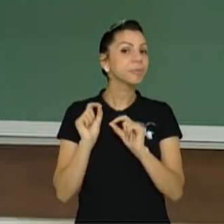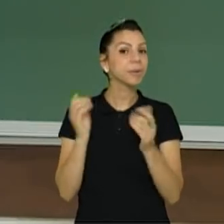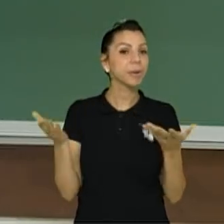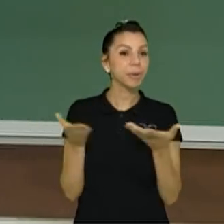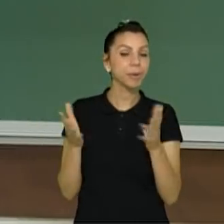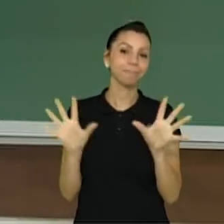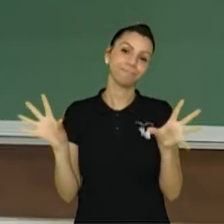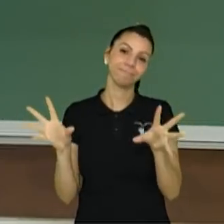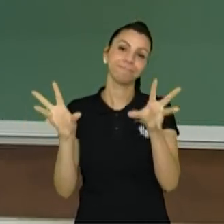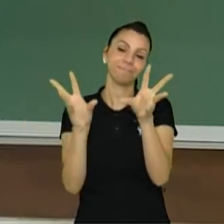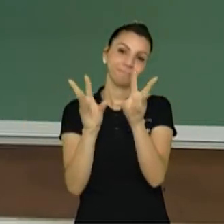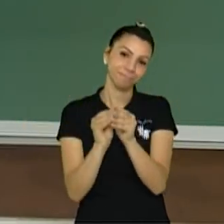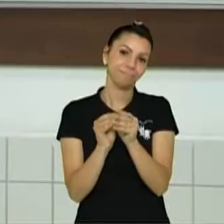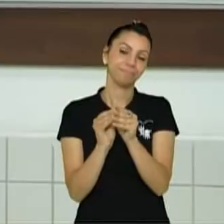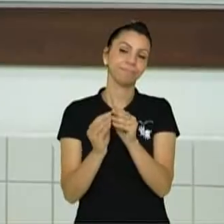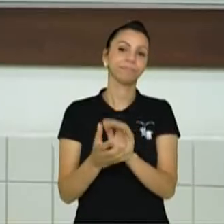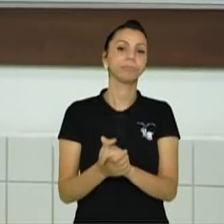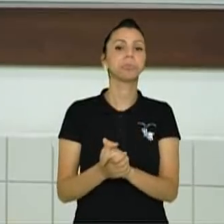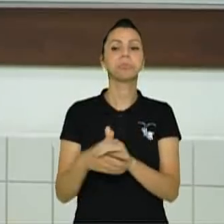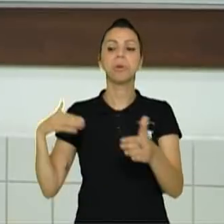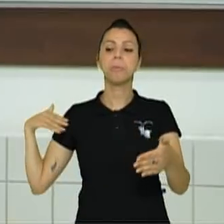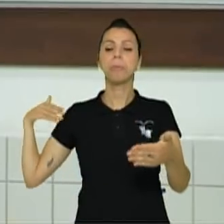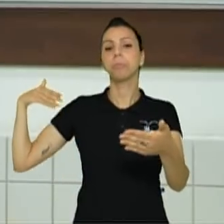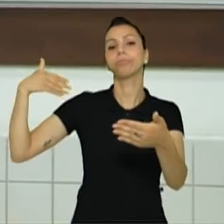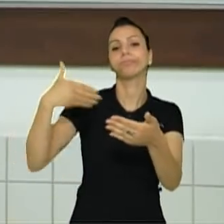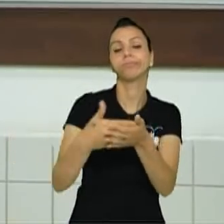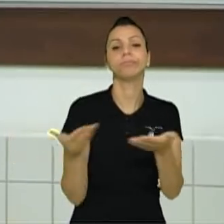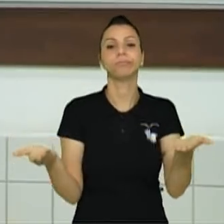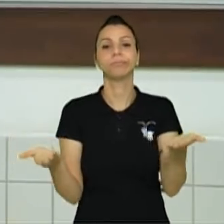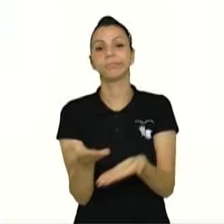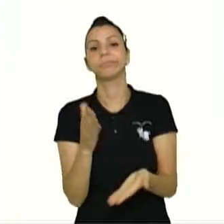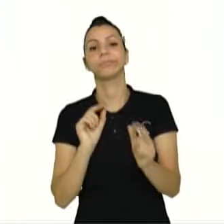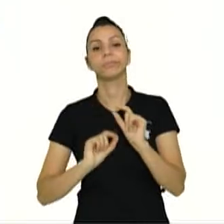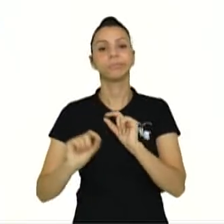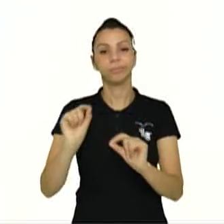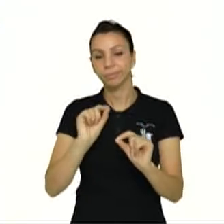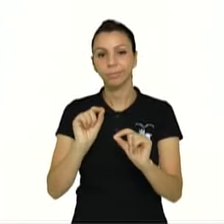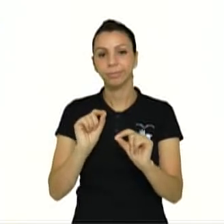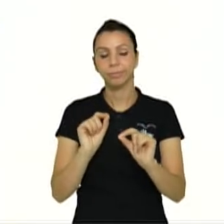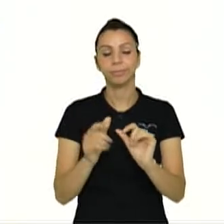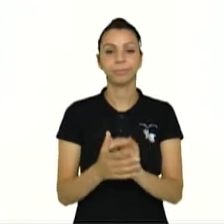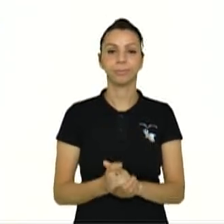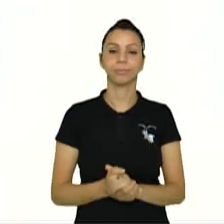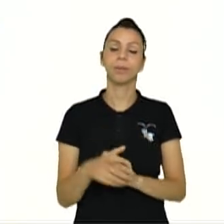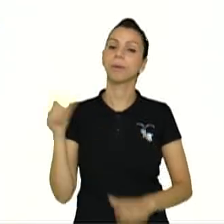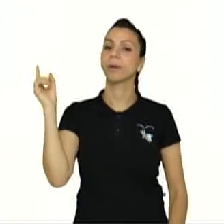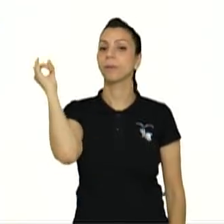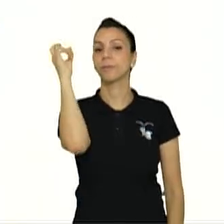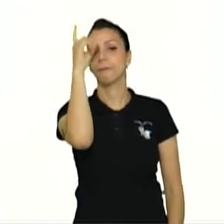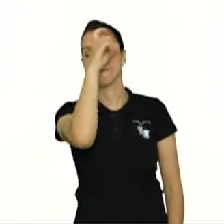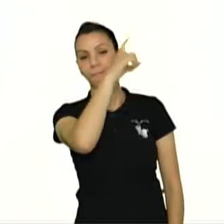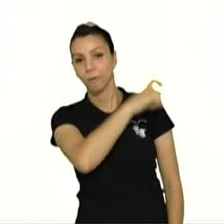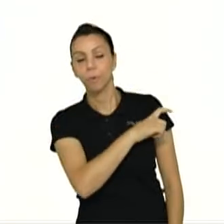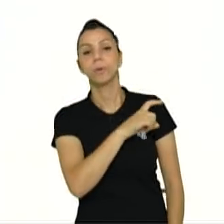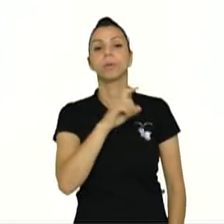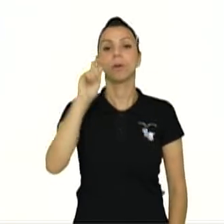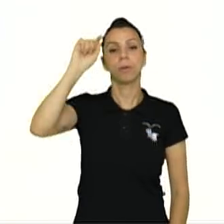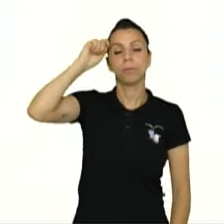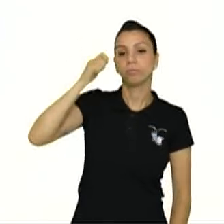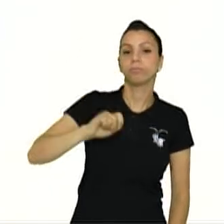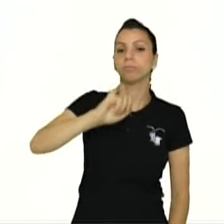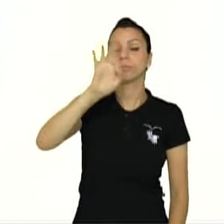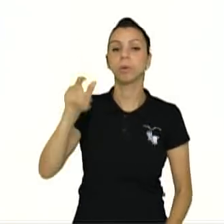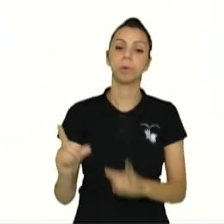Nossas considerações gerais. O que nós estudamos na aula de hoje? Vamos lá? A gente estudou sobre as dificuldades enfrentadas pelos